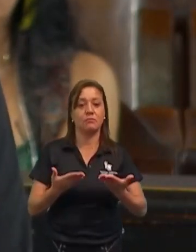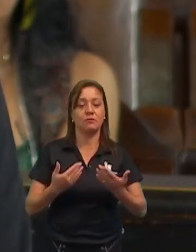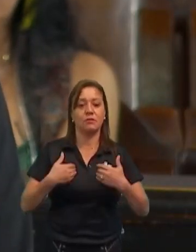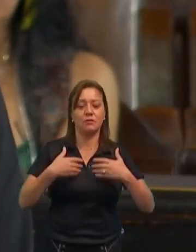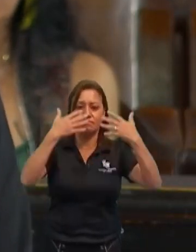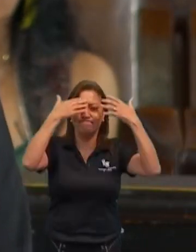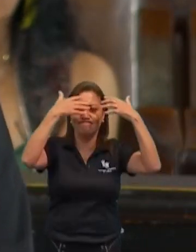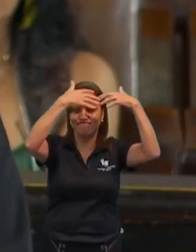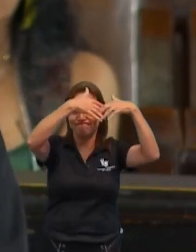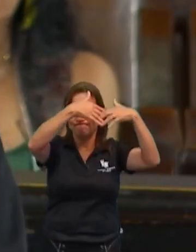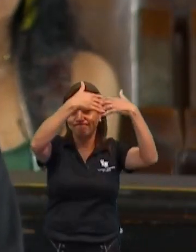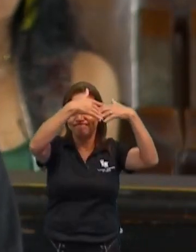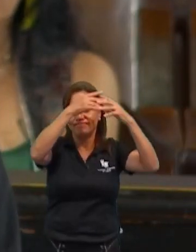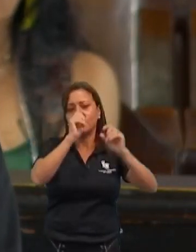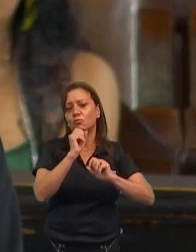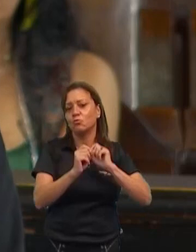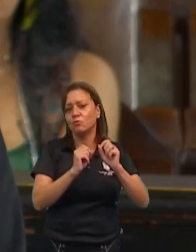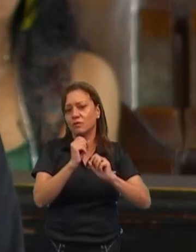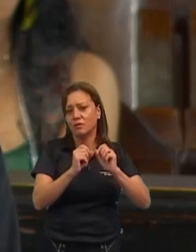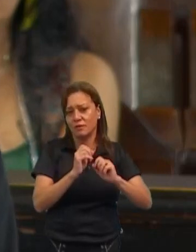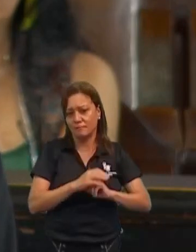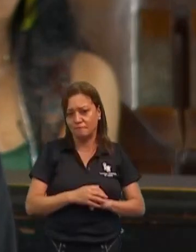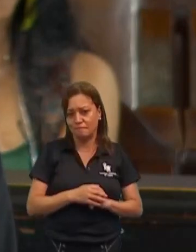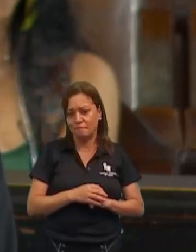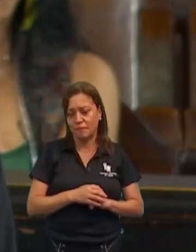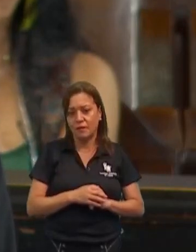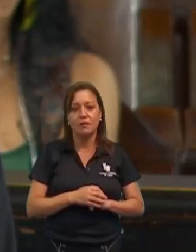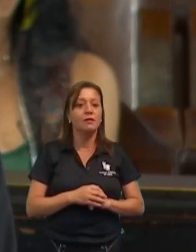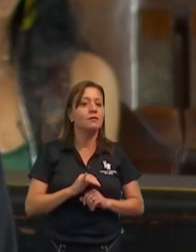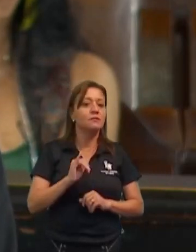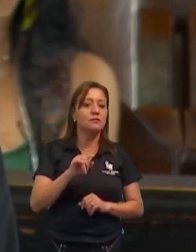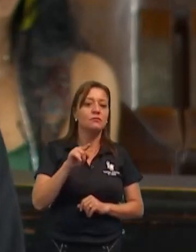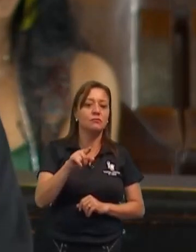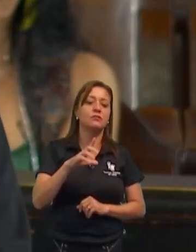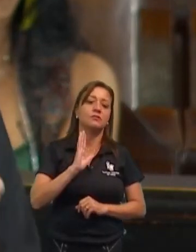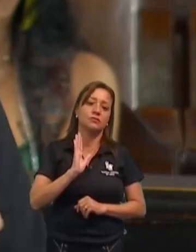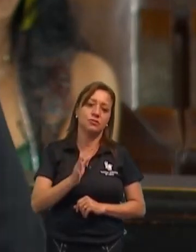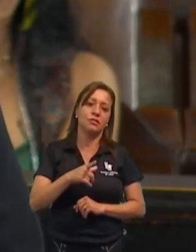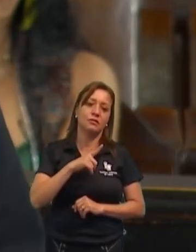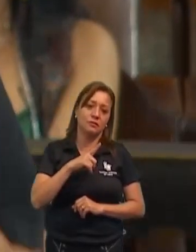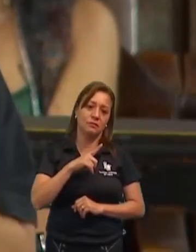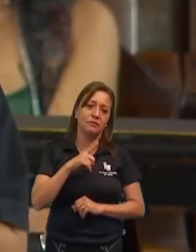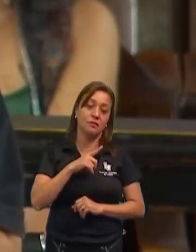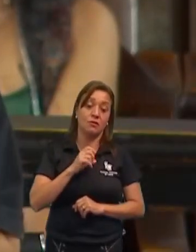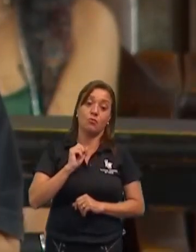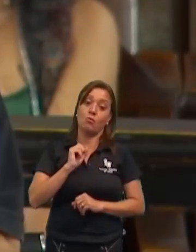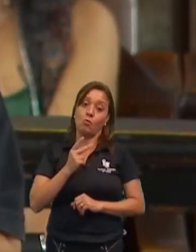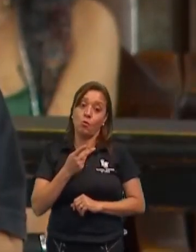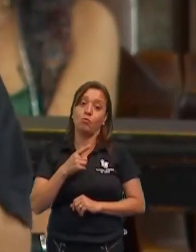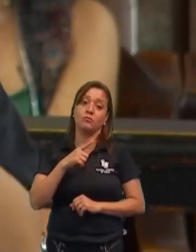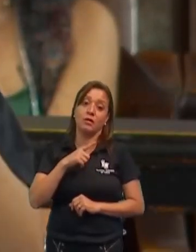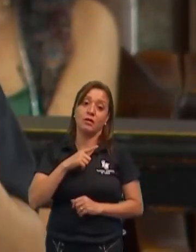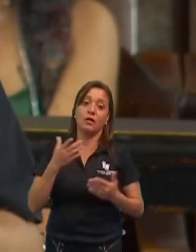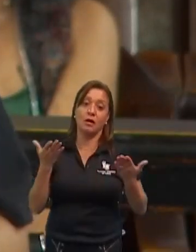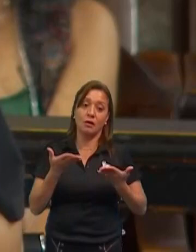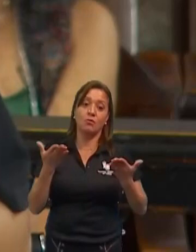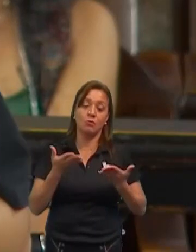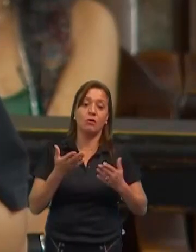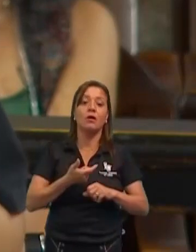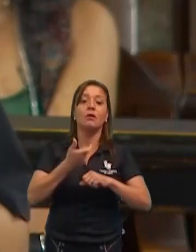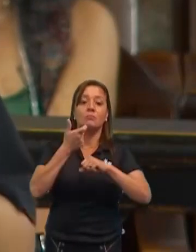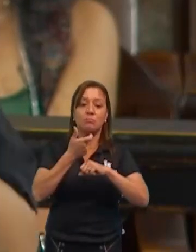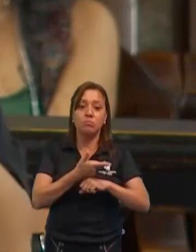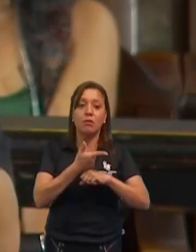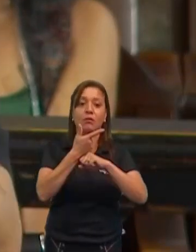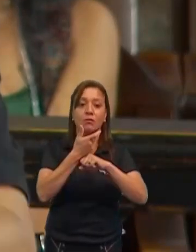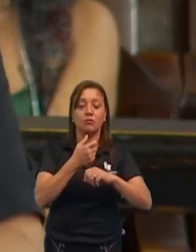reflexão. De fato, assim, quem já teve, ou quem tem, né, o porte, quem tem